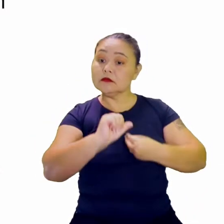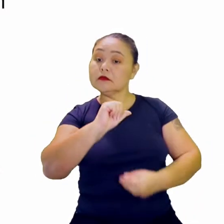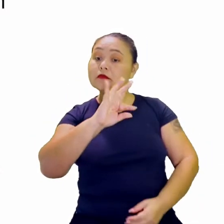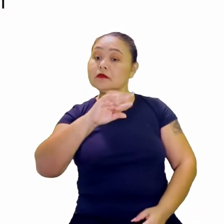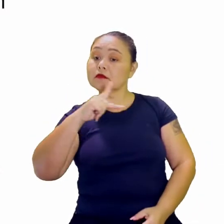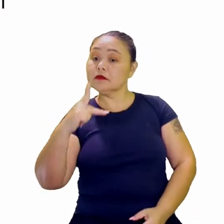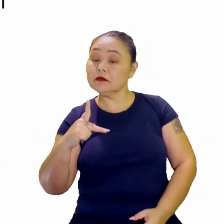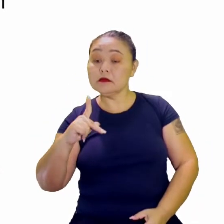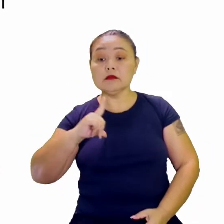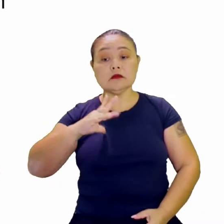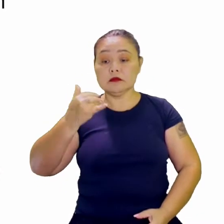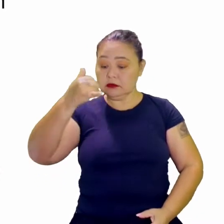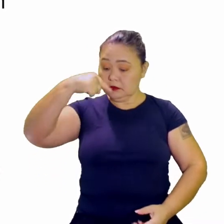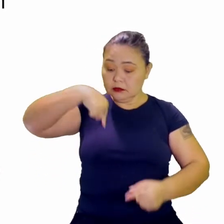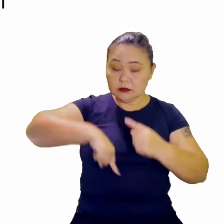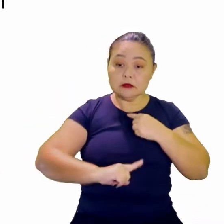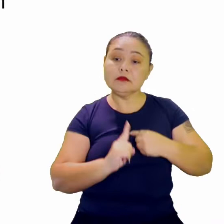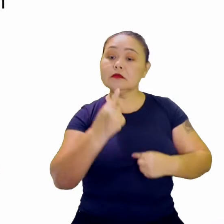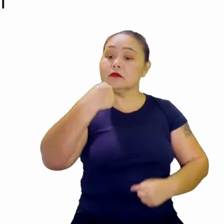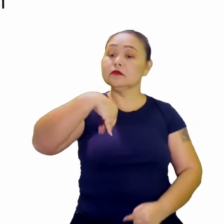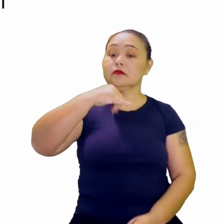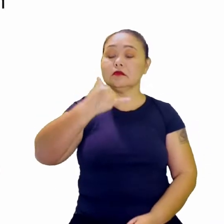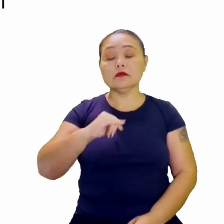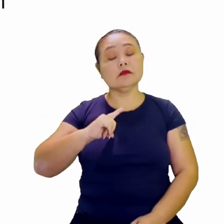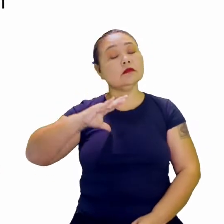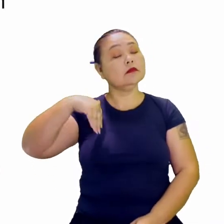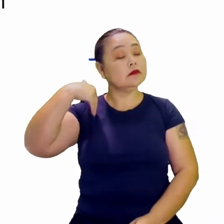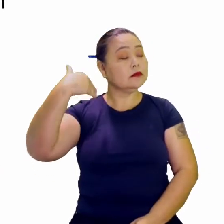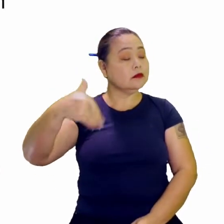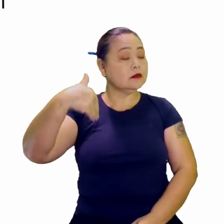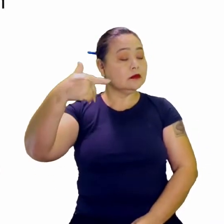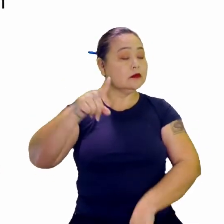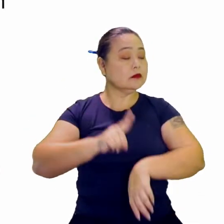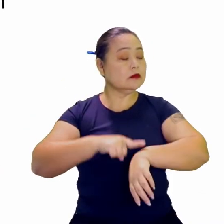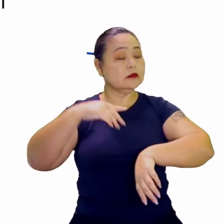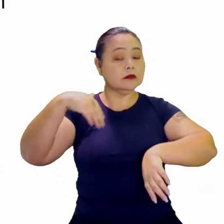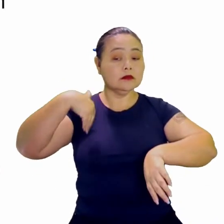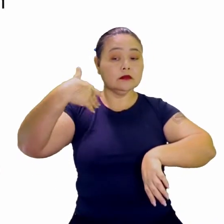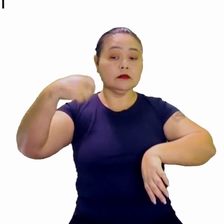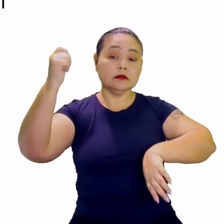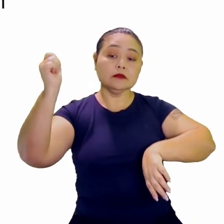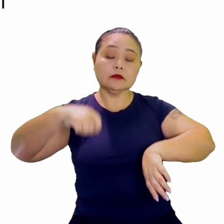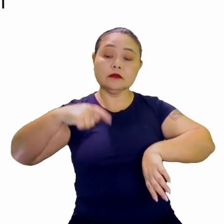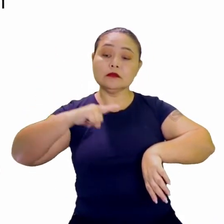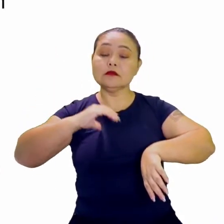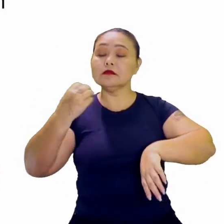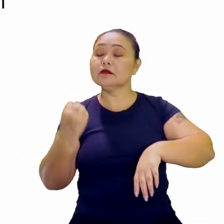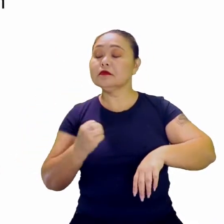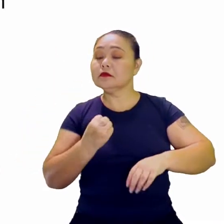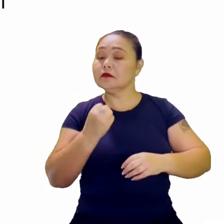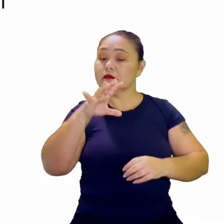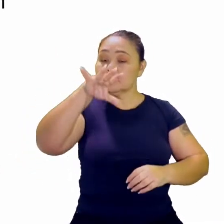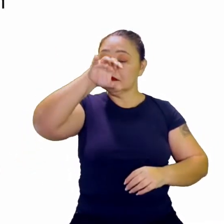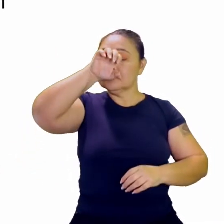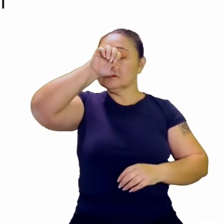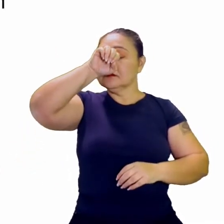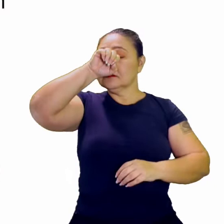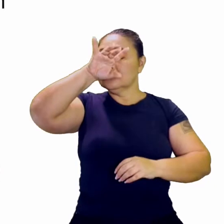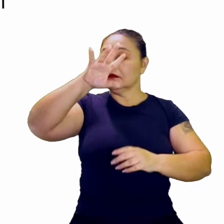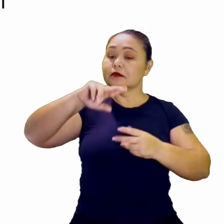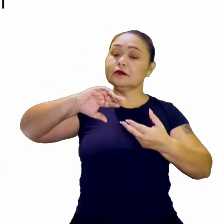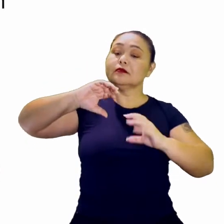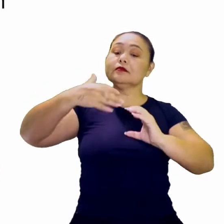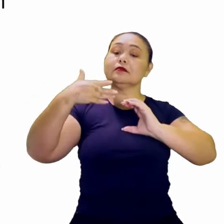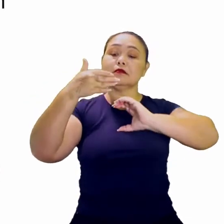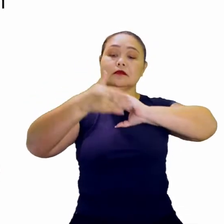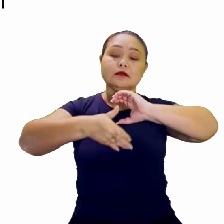elas vão ter mais energia. Por quê? Porque são de longa duração. Elas vão possibilitar a oxidação dos carboidratos,